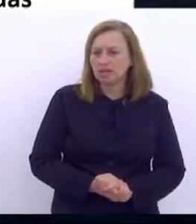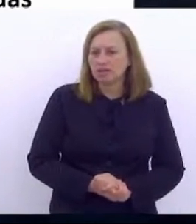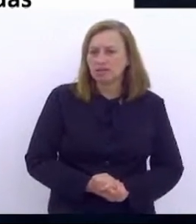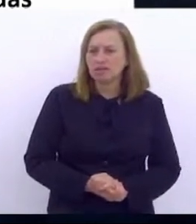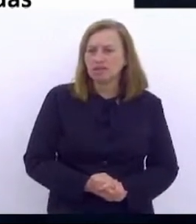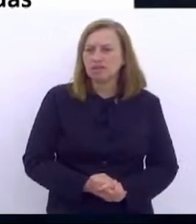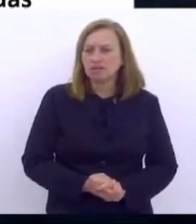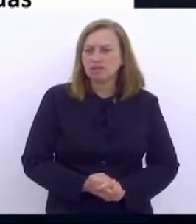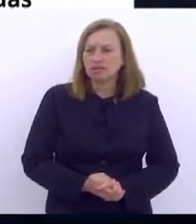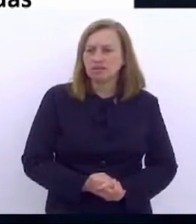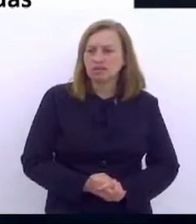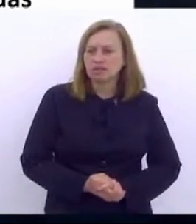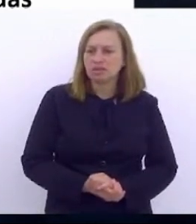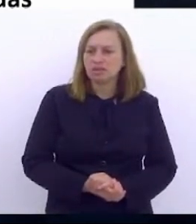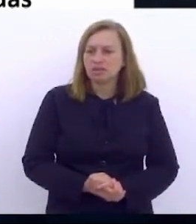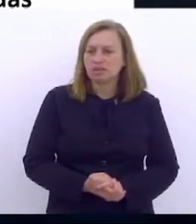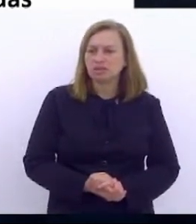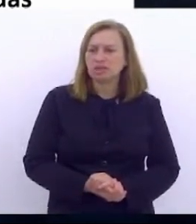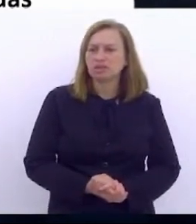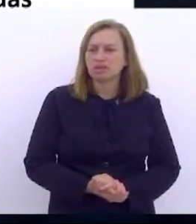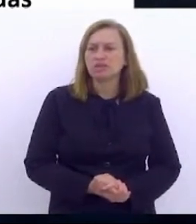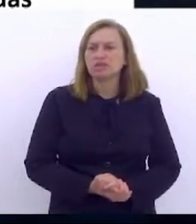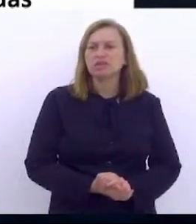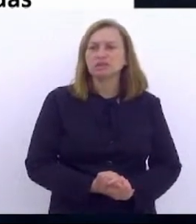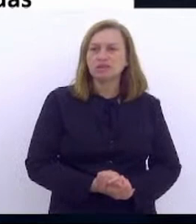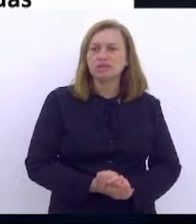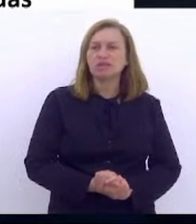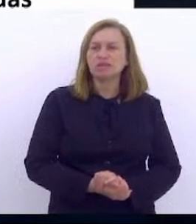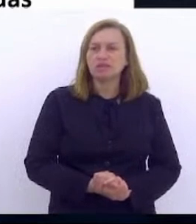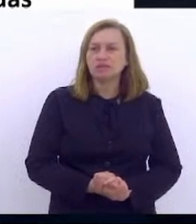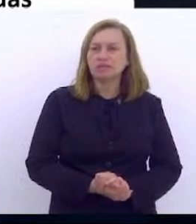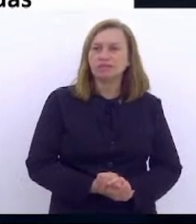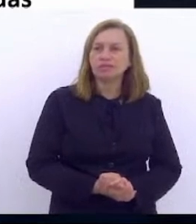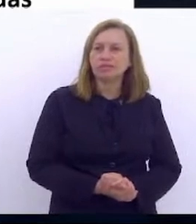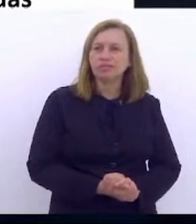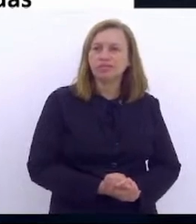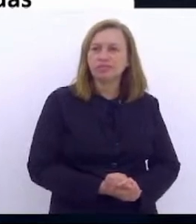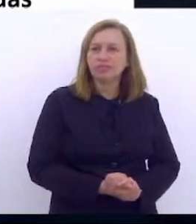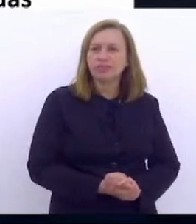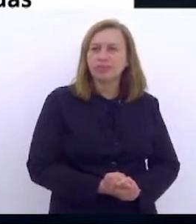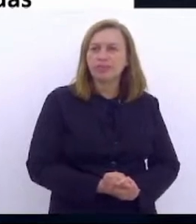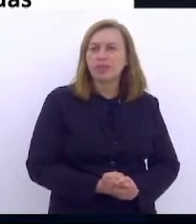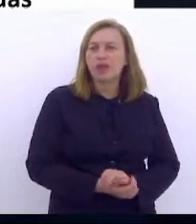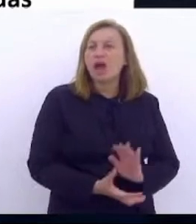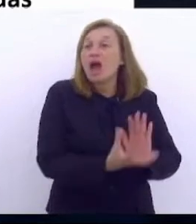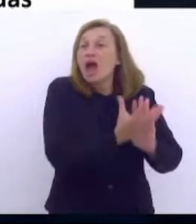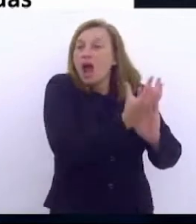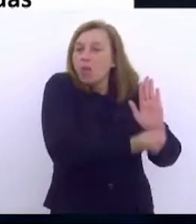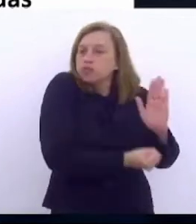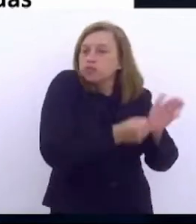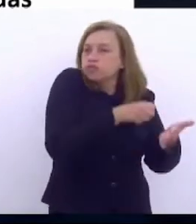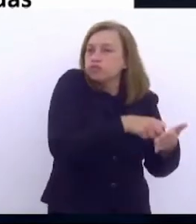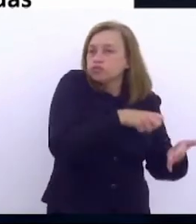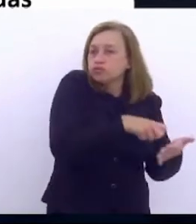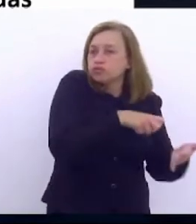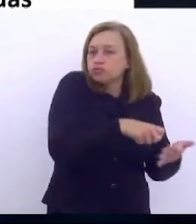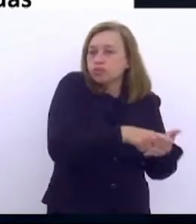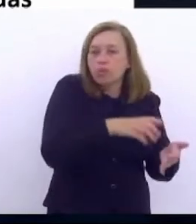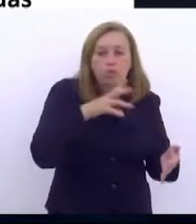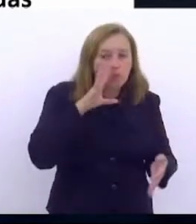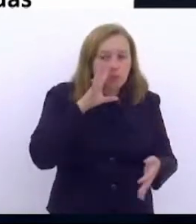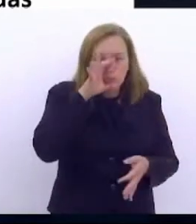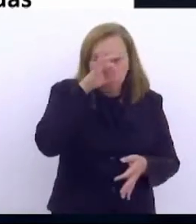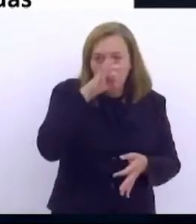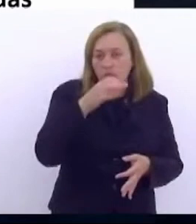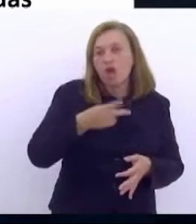à disposição, livro Abortos Forçados. É um tema que é pouco falado no Brasil. A primeira pesquisa,